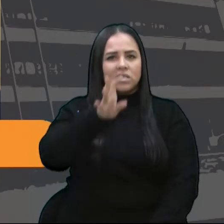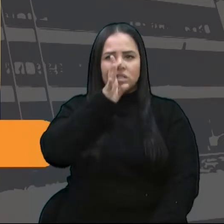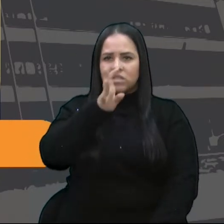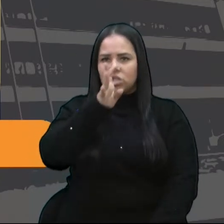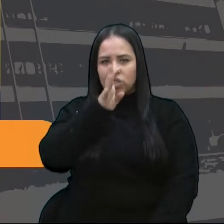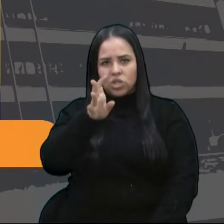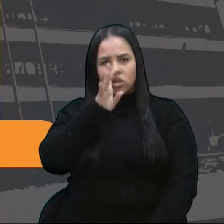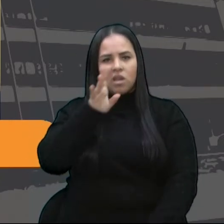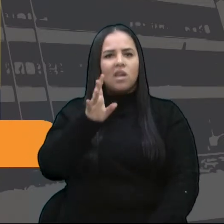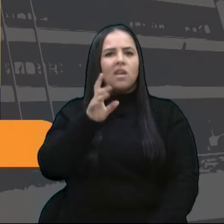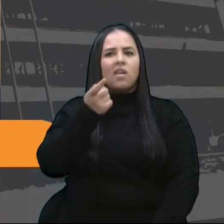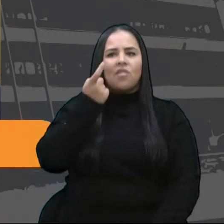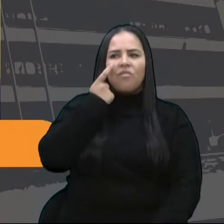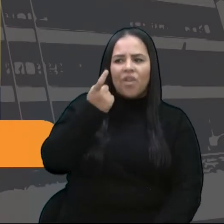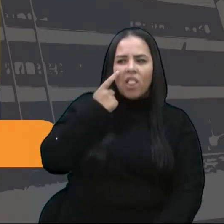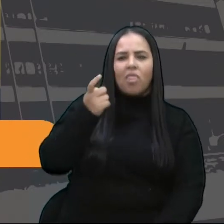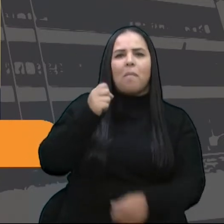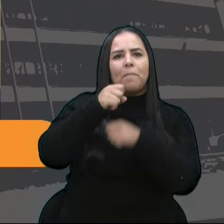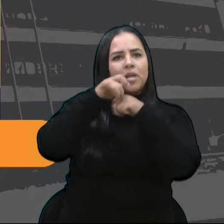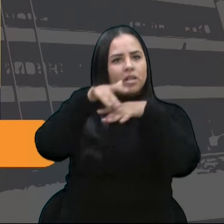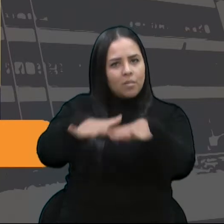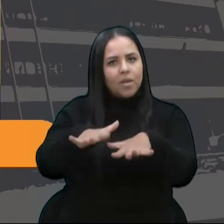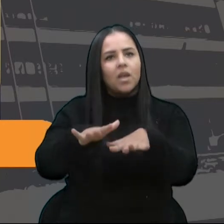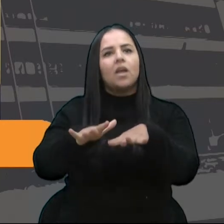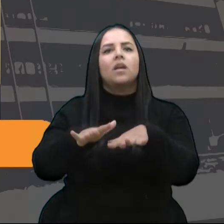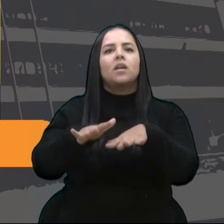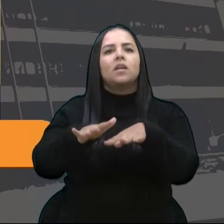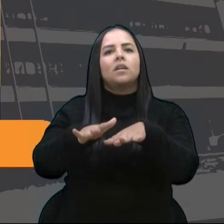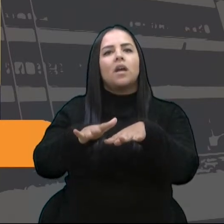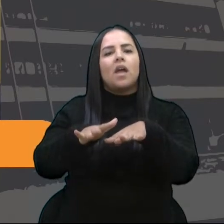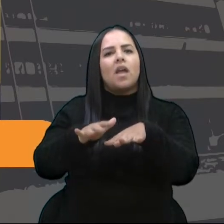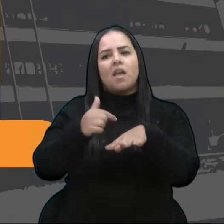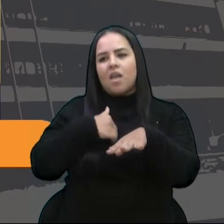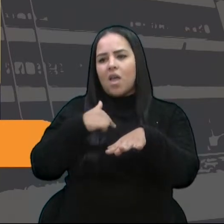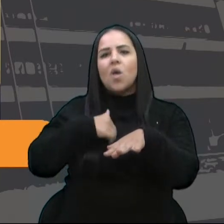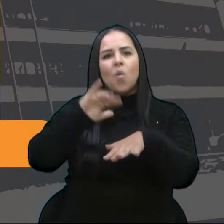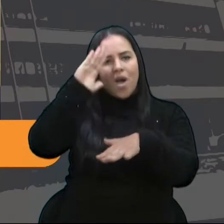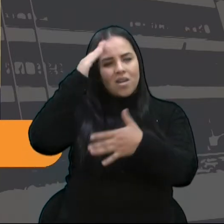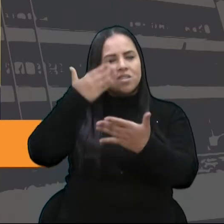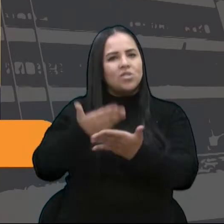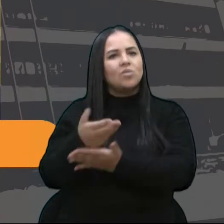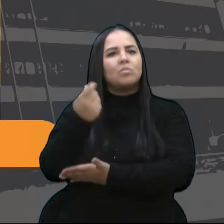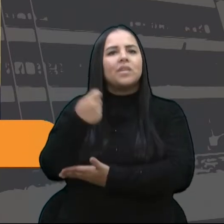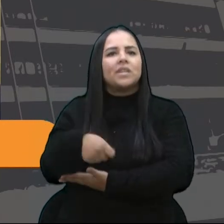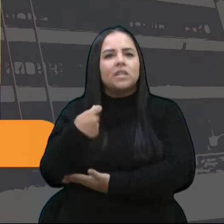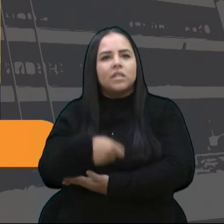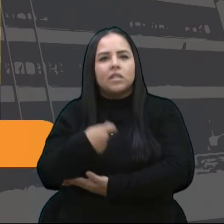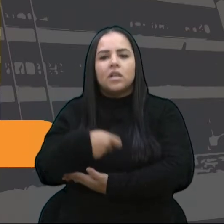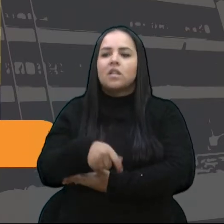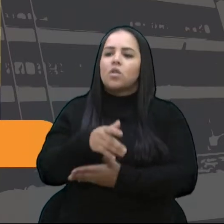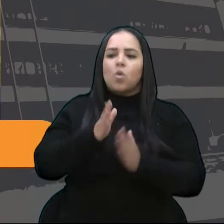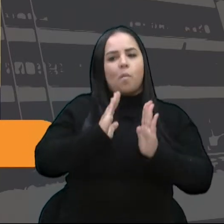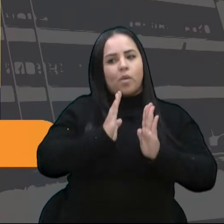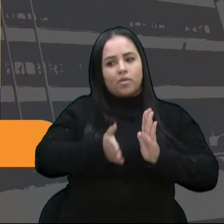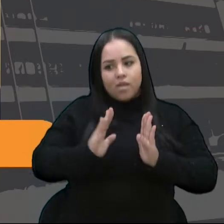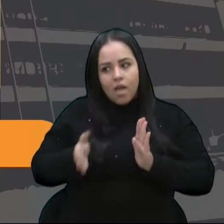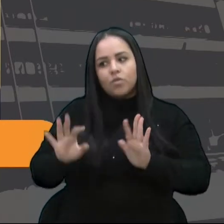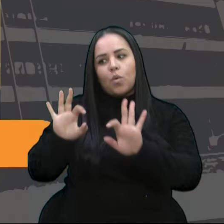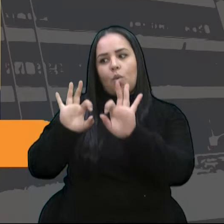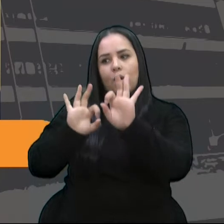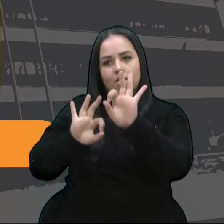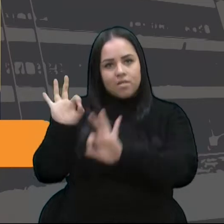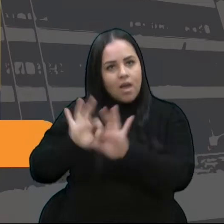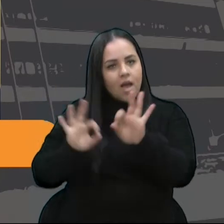acompanhado nessa pandemia, de que é preciso, dentro de um processo organizado e prevendo também